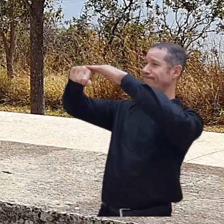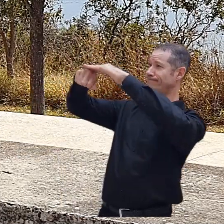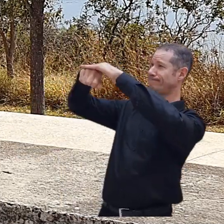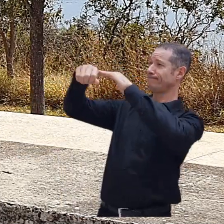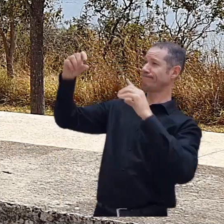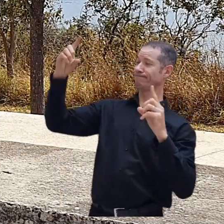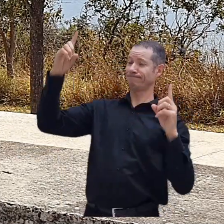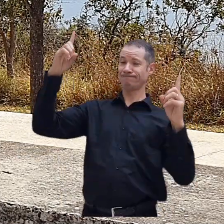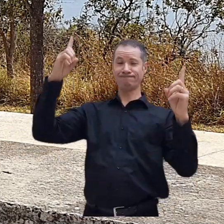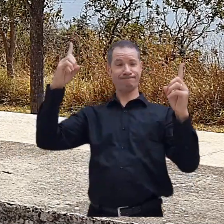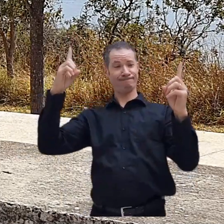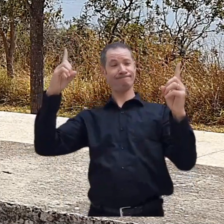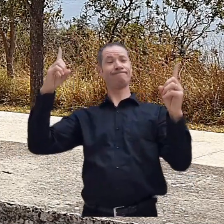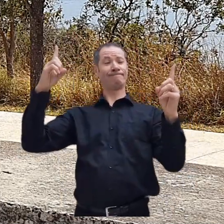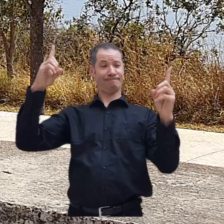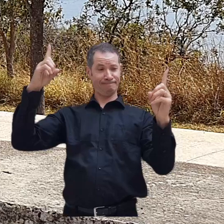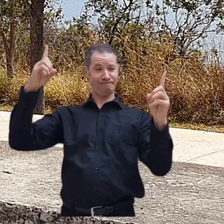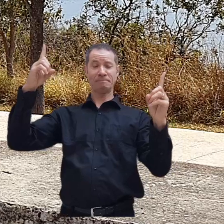graça.